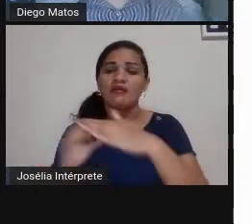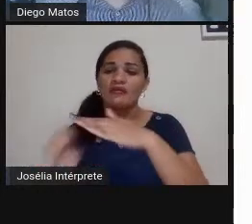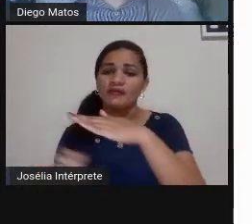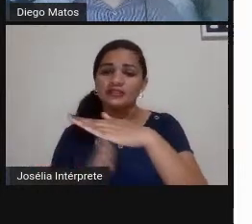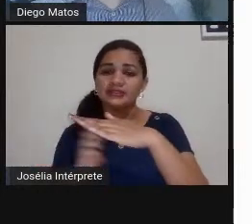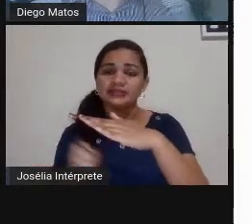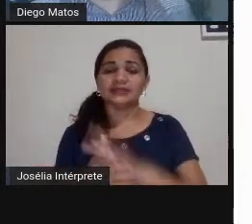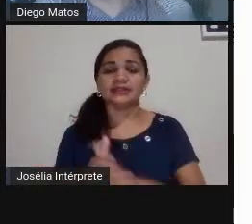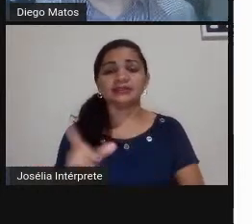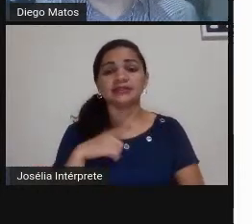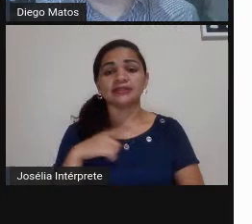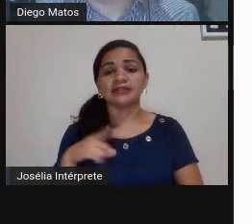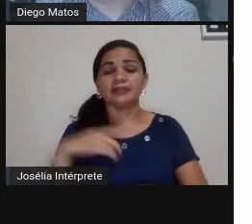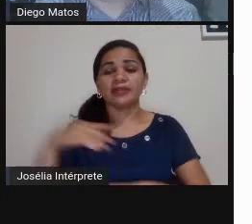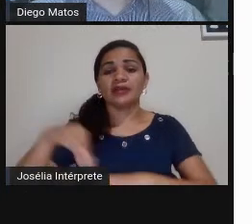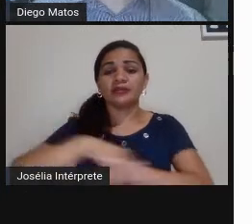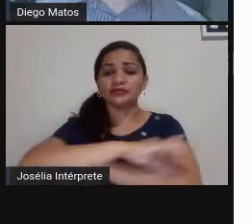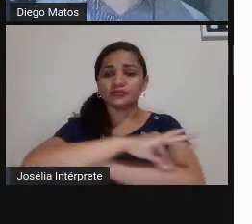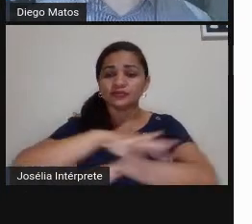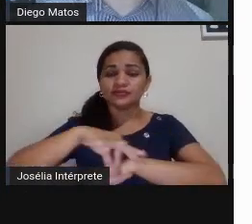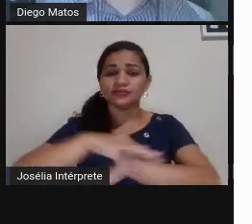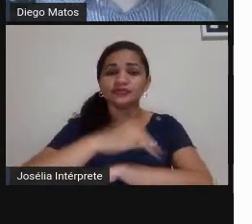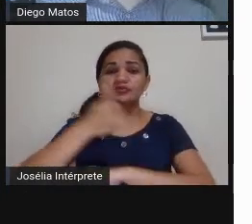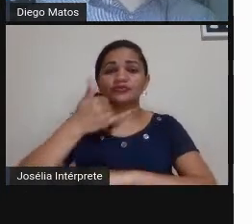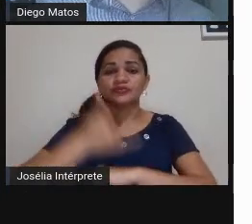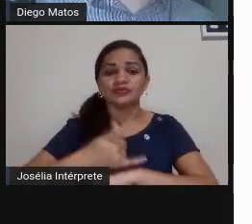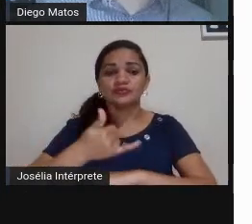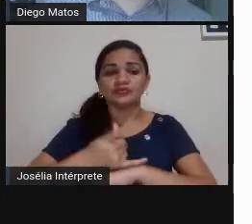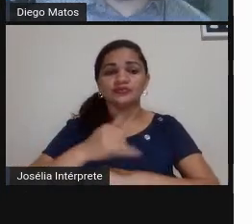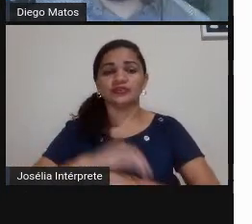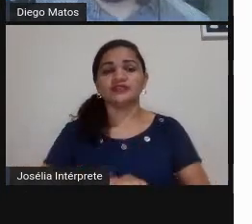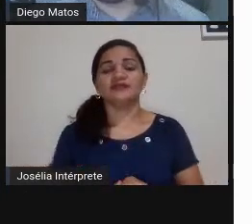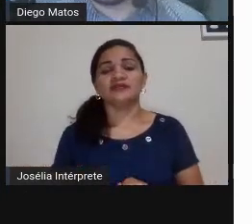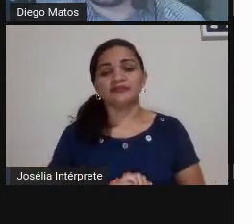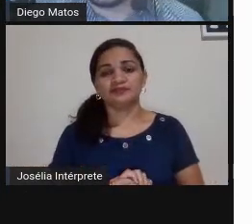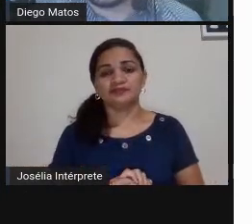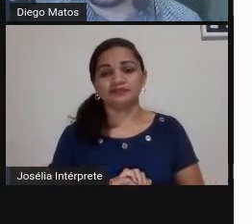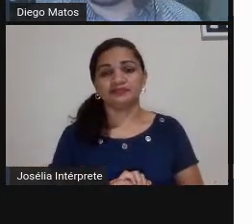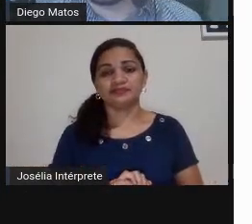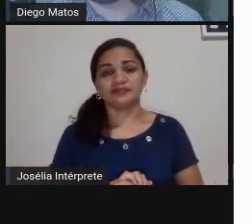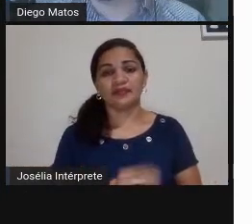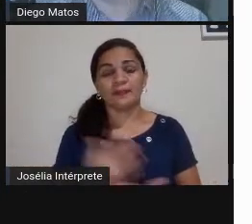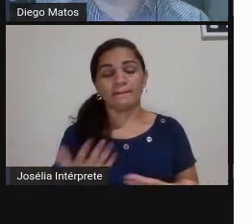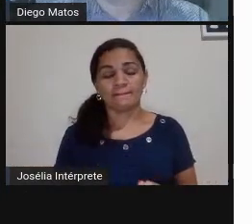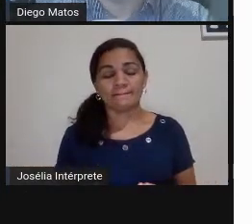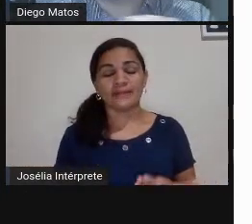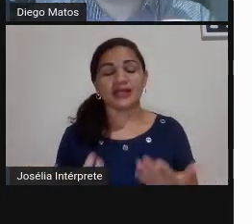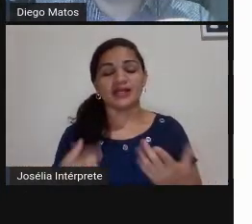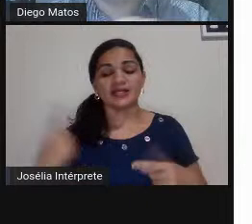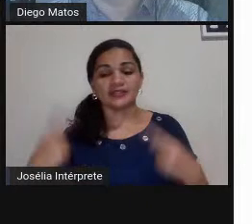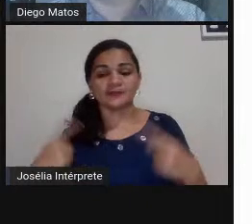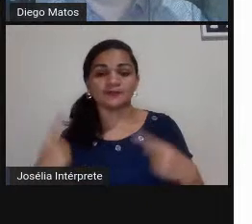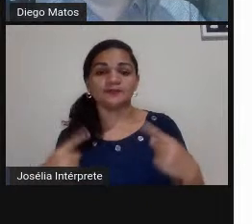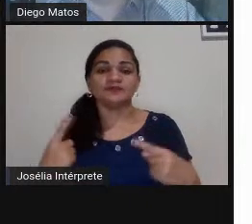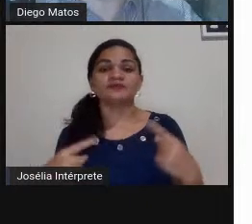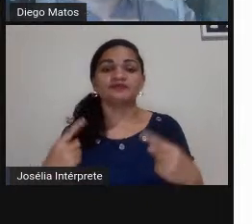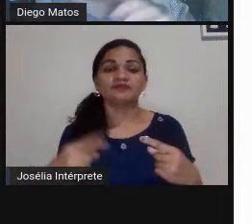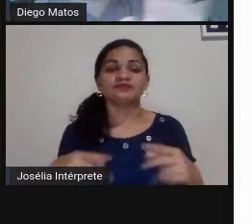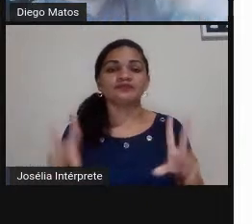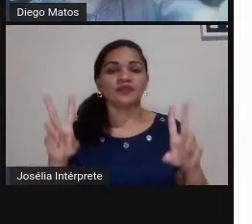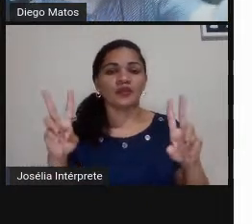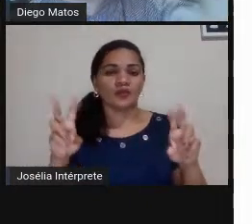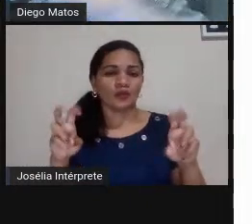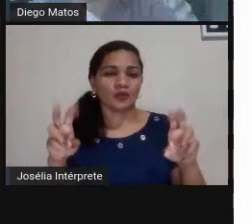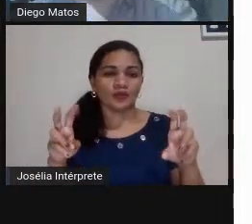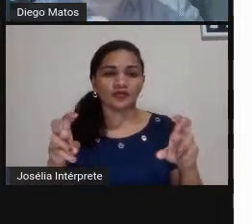das ferrovias Tá mas já que hoje eu falei que o nosso papo ele ele seria um pouco Light tá bom